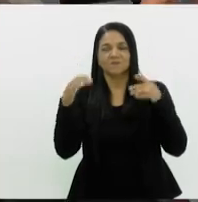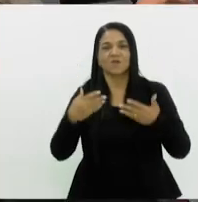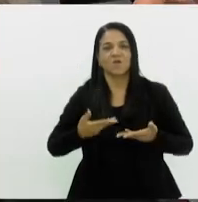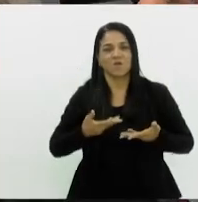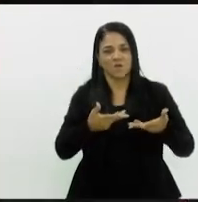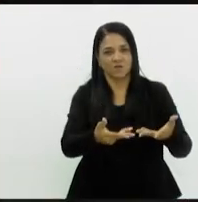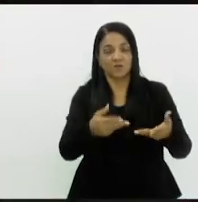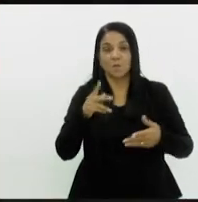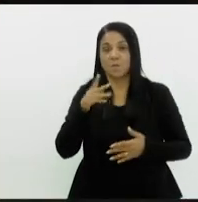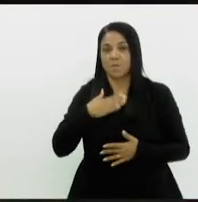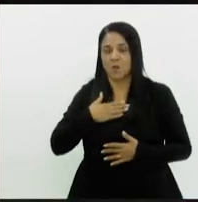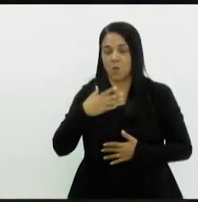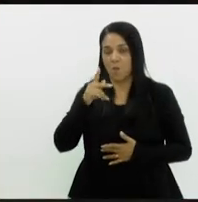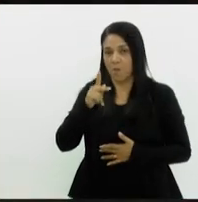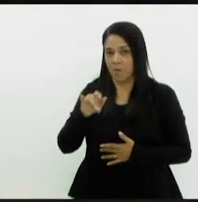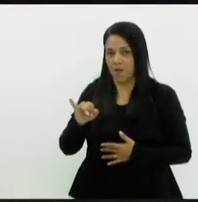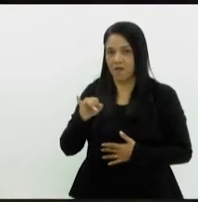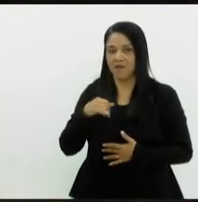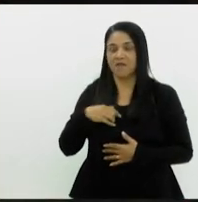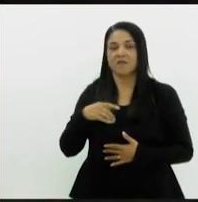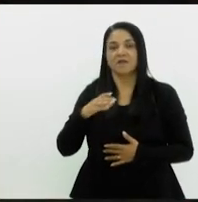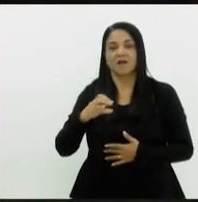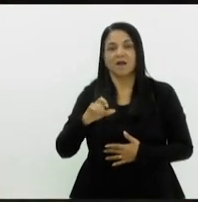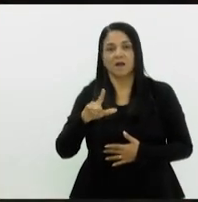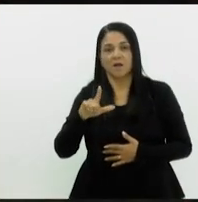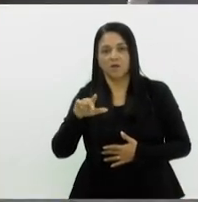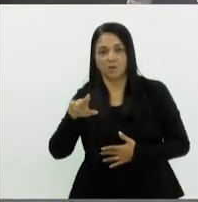Convido meu pai, Cláudio Luiz Freitas Ribeiro.